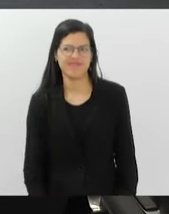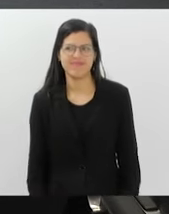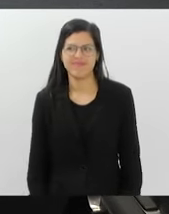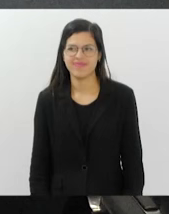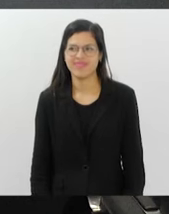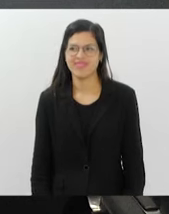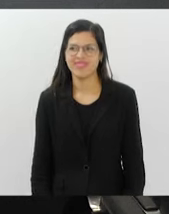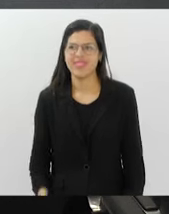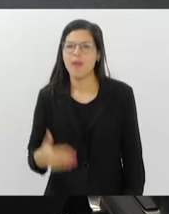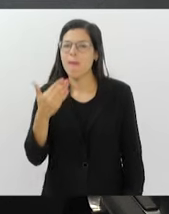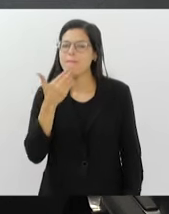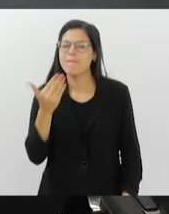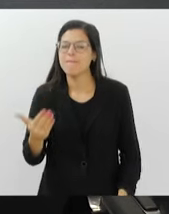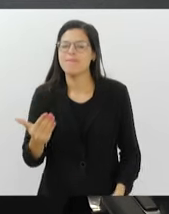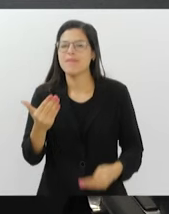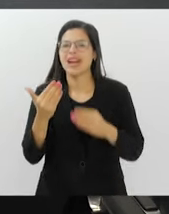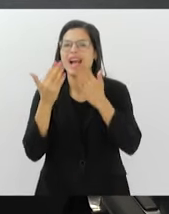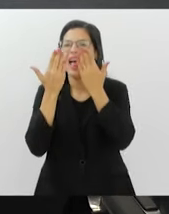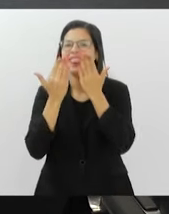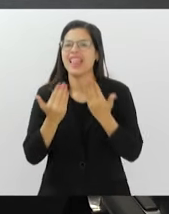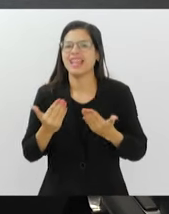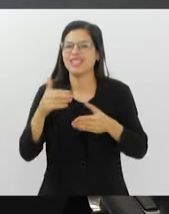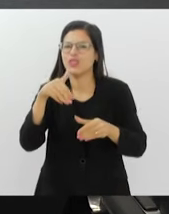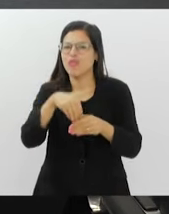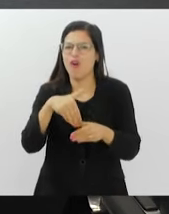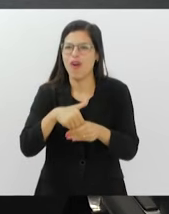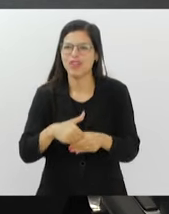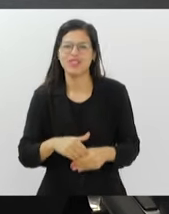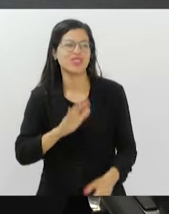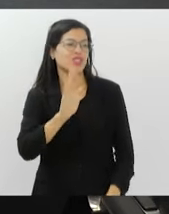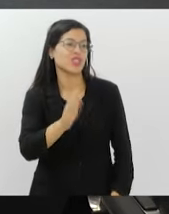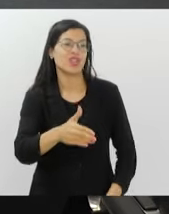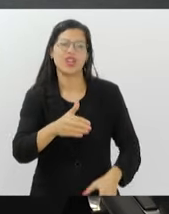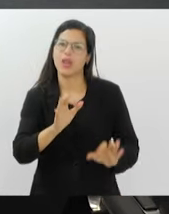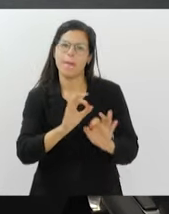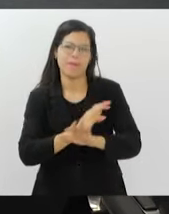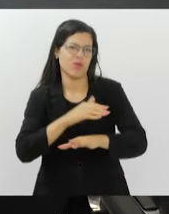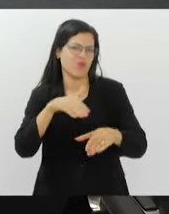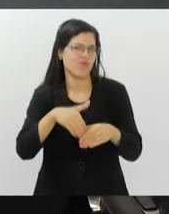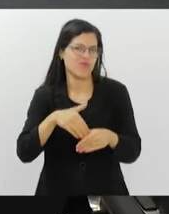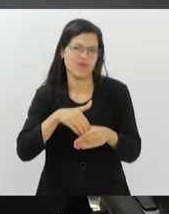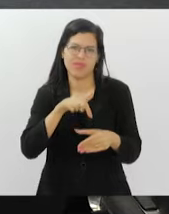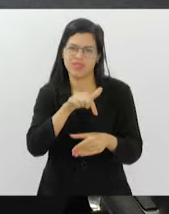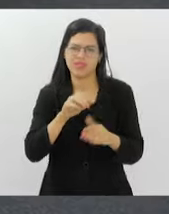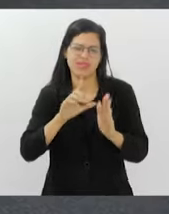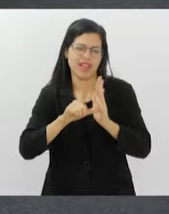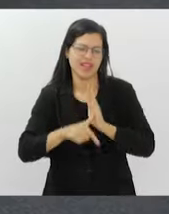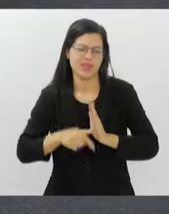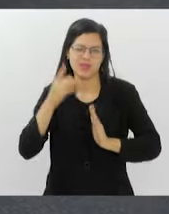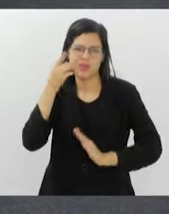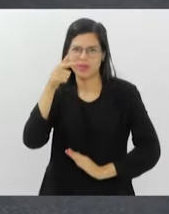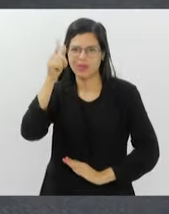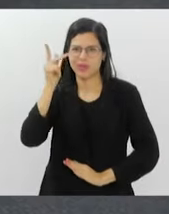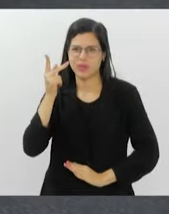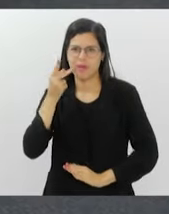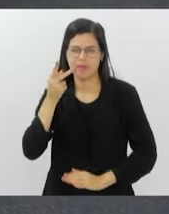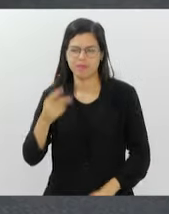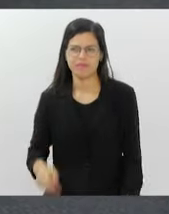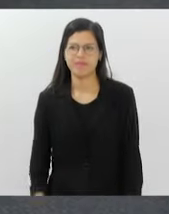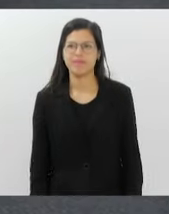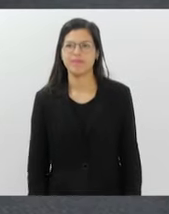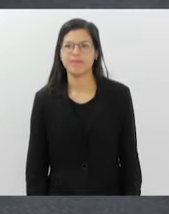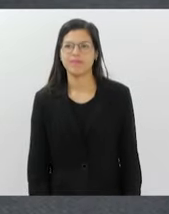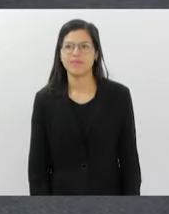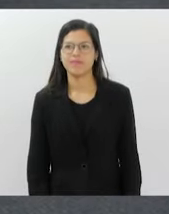de pede verificação de já foi votado vossa excelência atrasou Deputado deputada